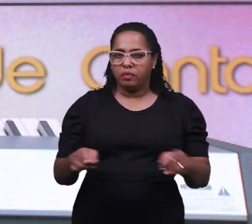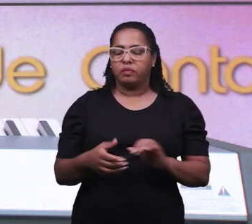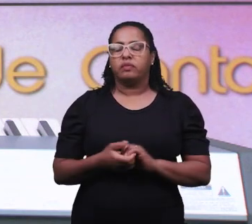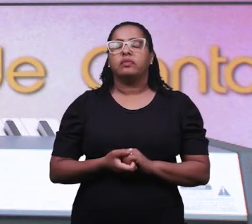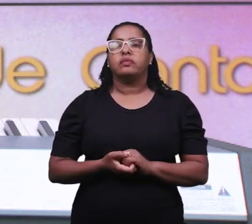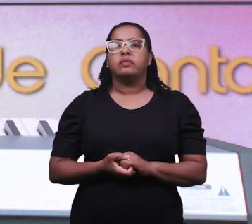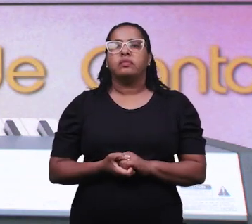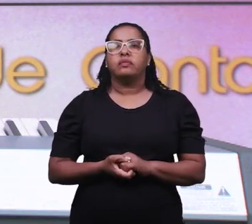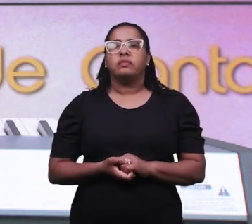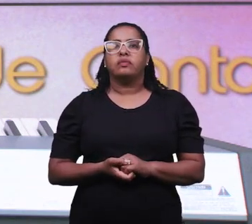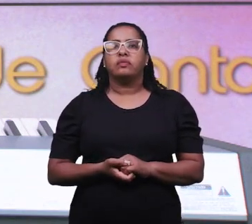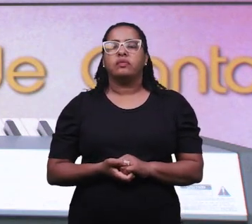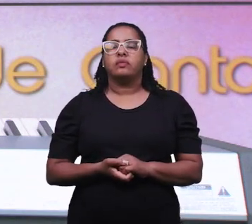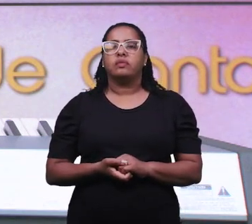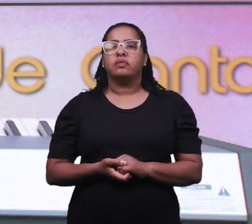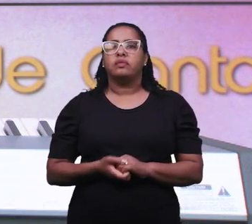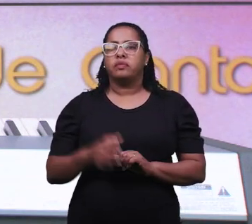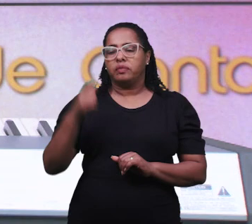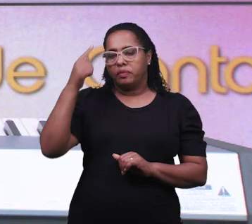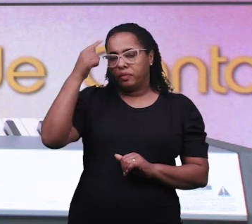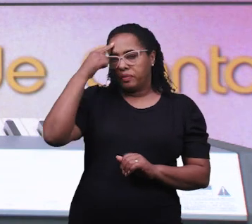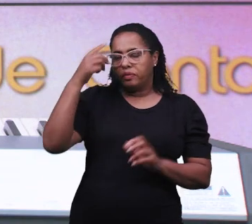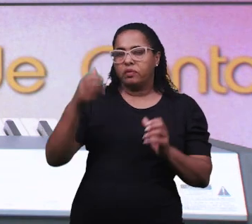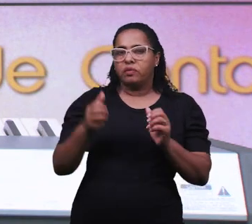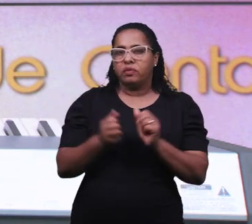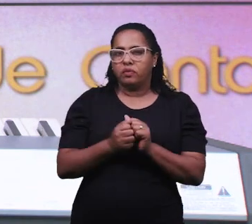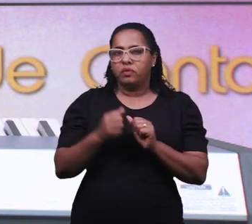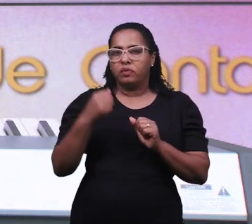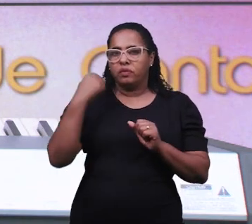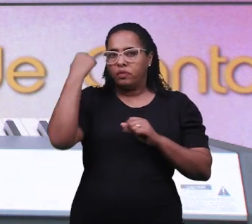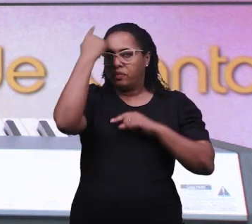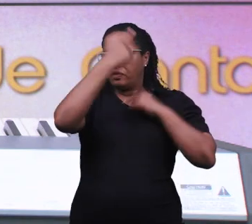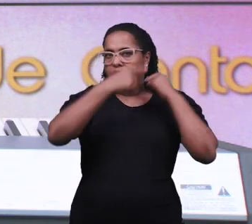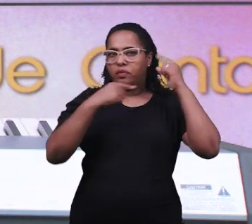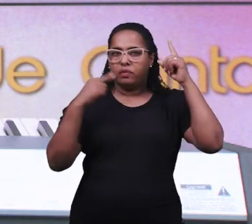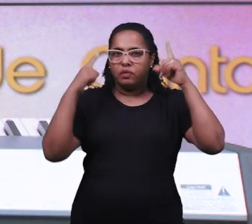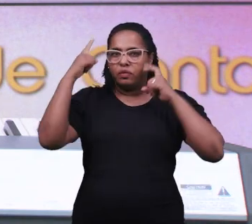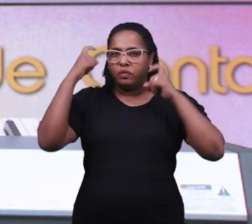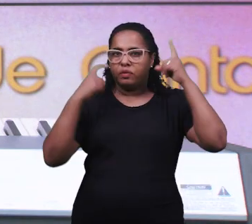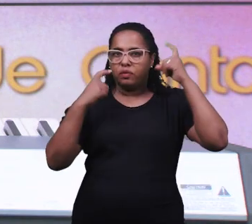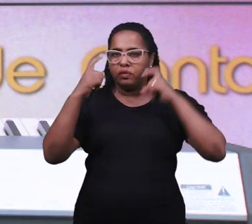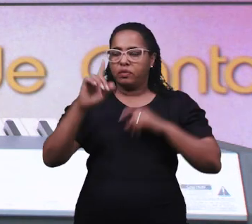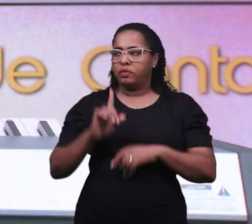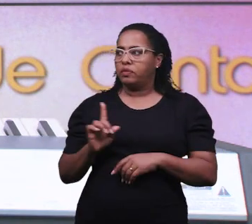melodias. Vamos pensar juntos na nossa estrutura de face.